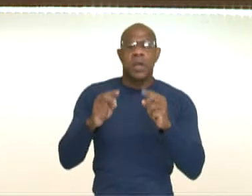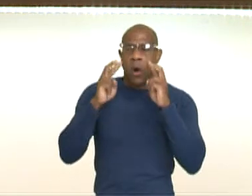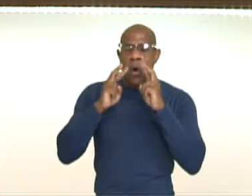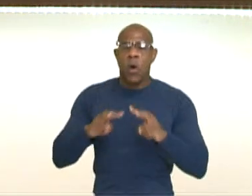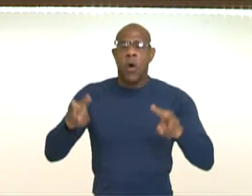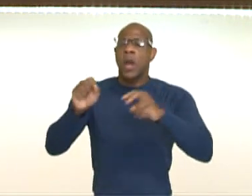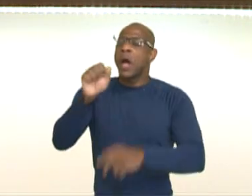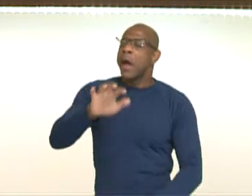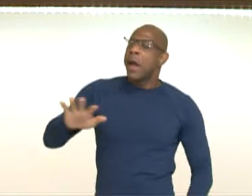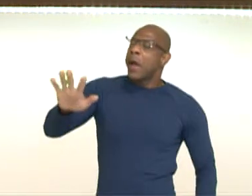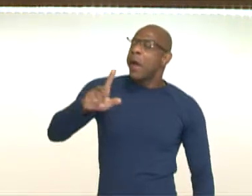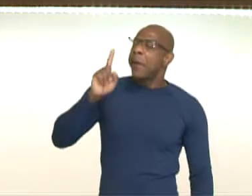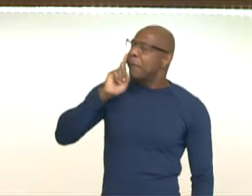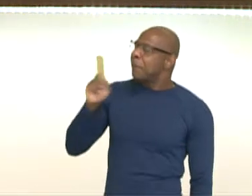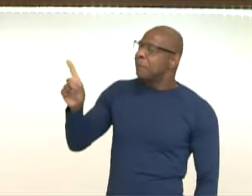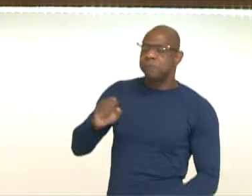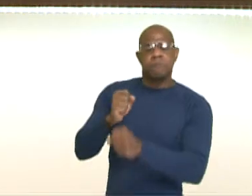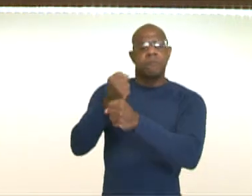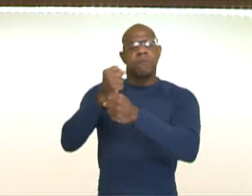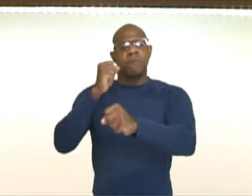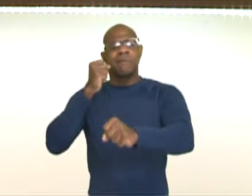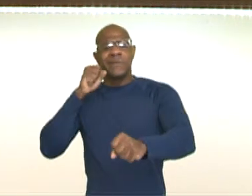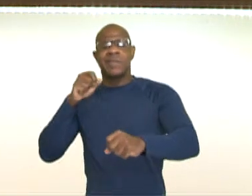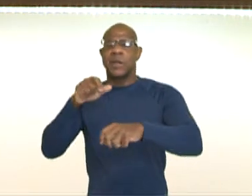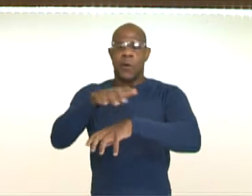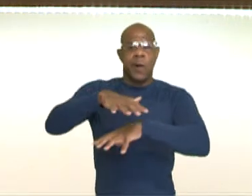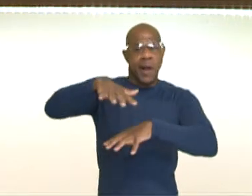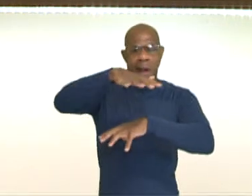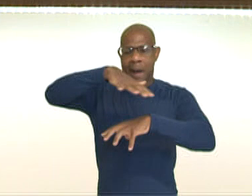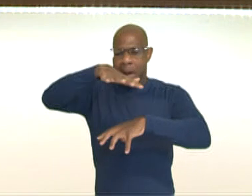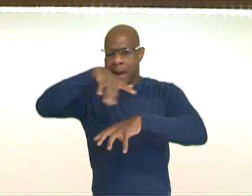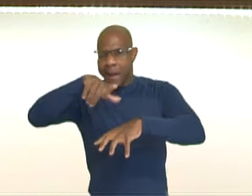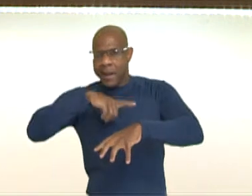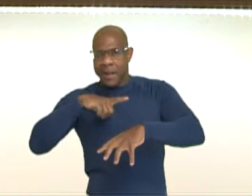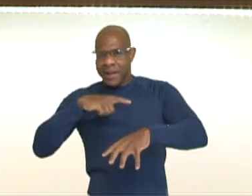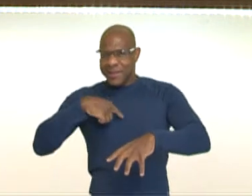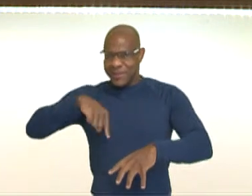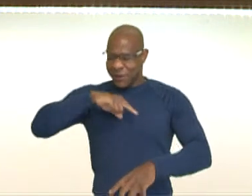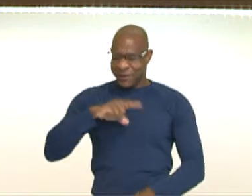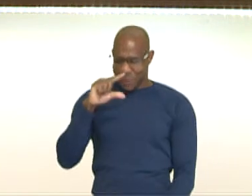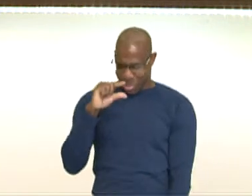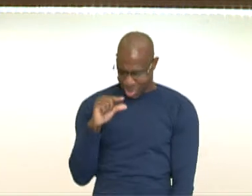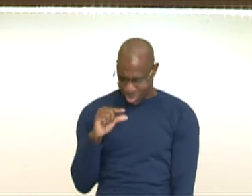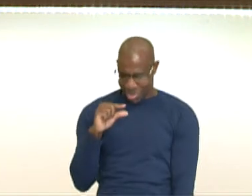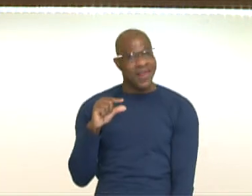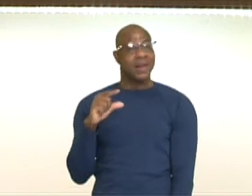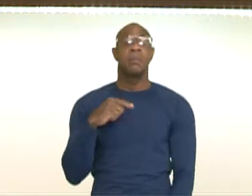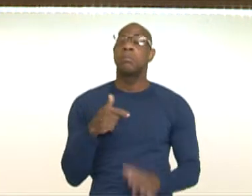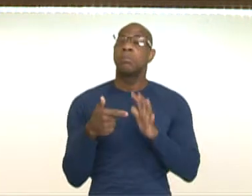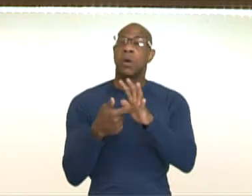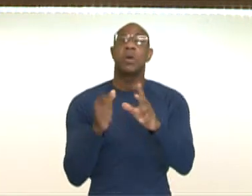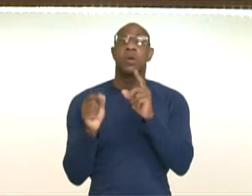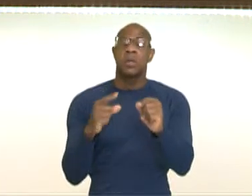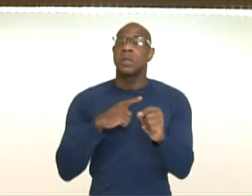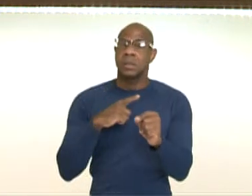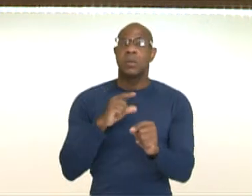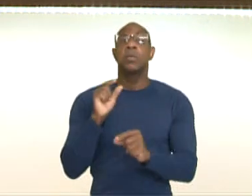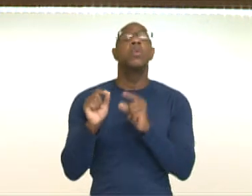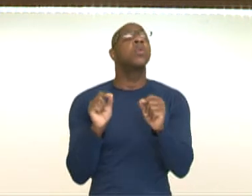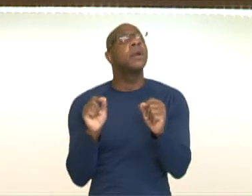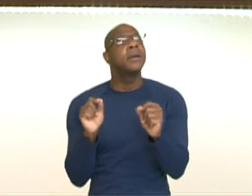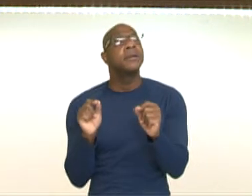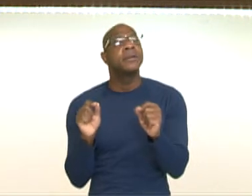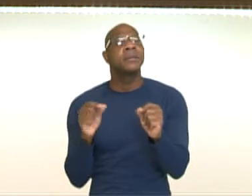imagem, percebemos que essa gigantesca área, onde nós estamos bem pequenininhos, ainda representa uma pequena parte